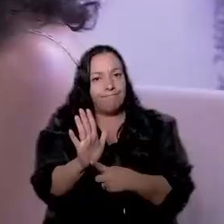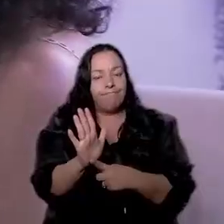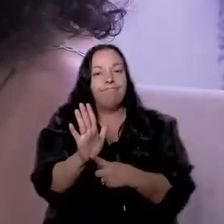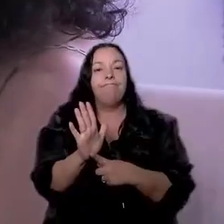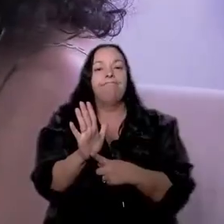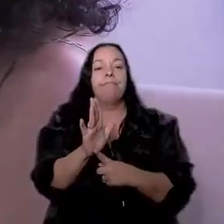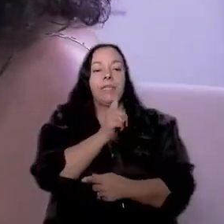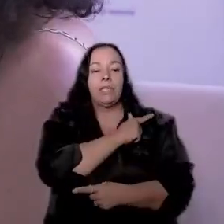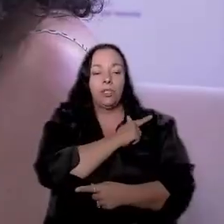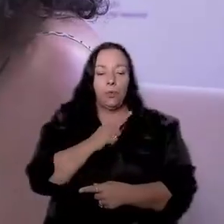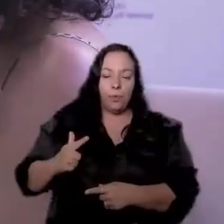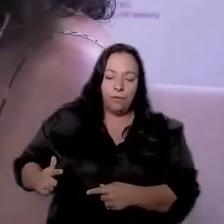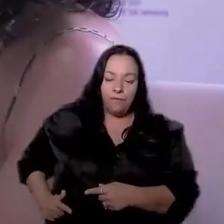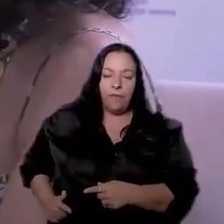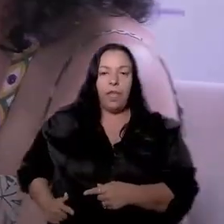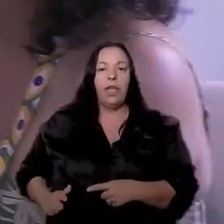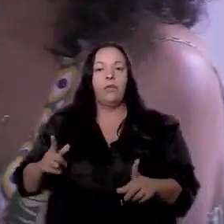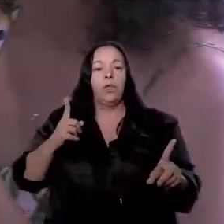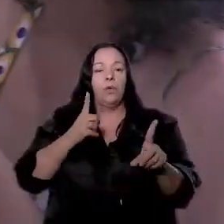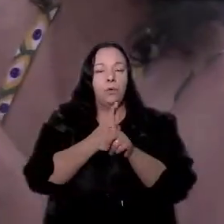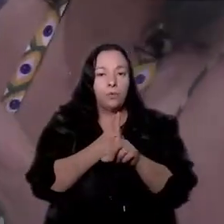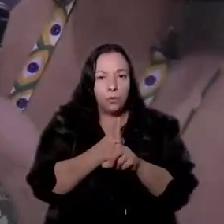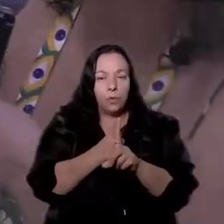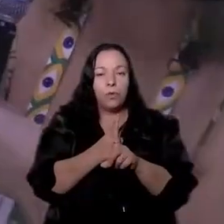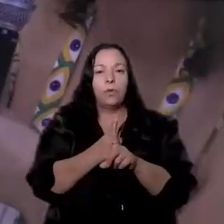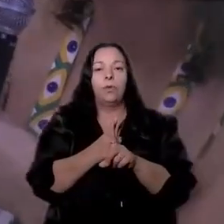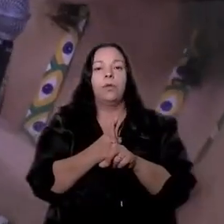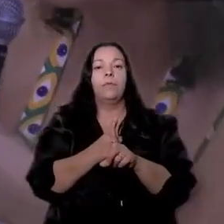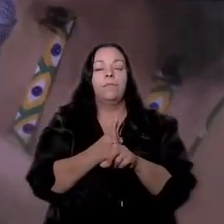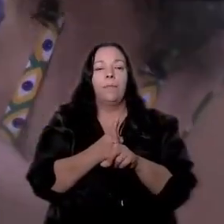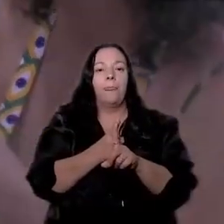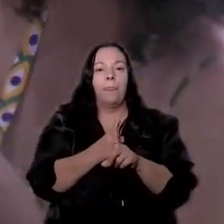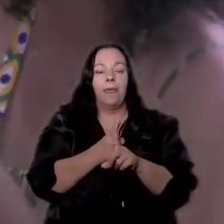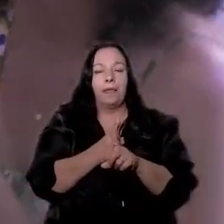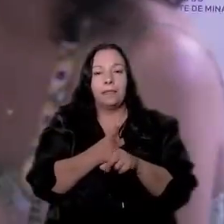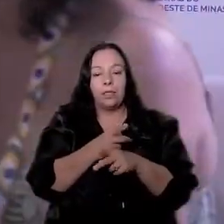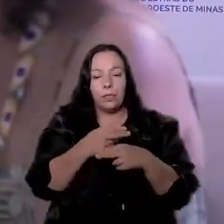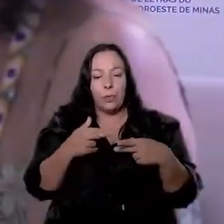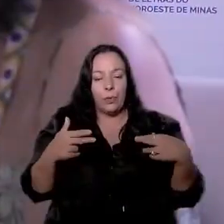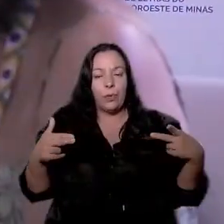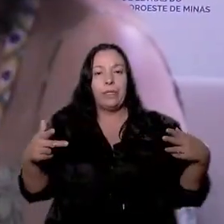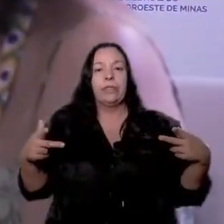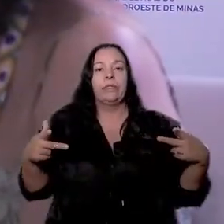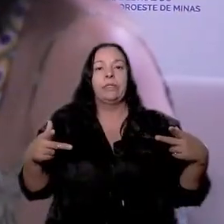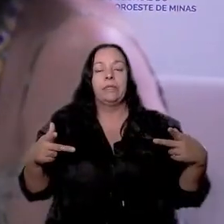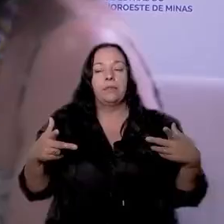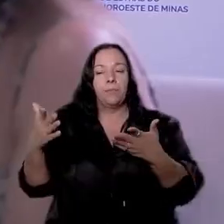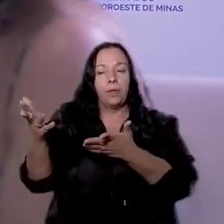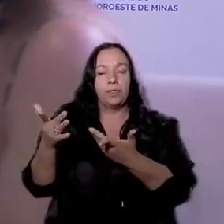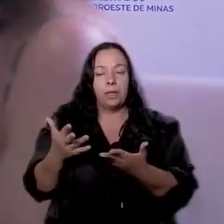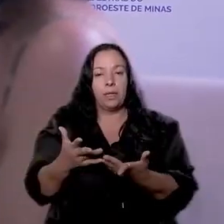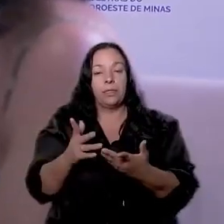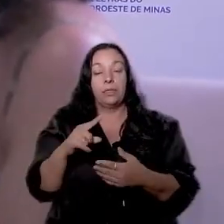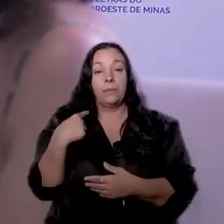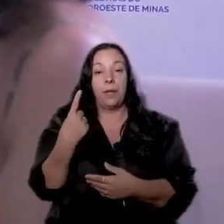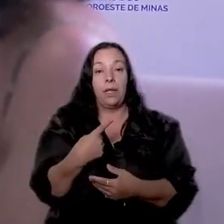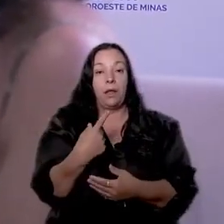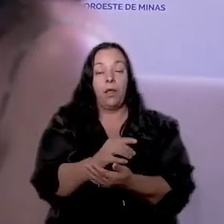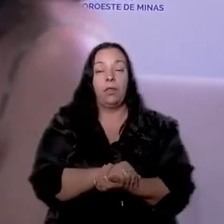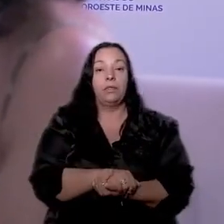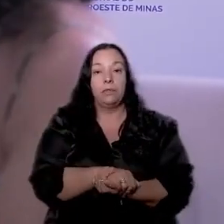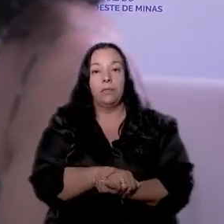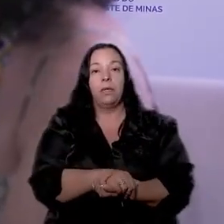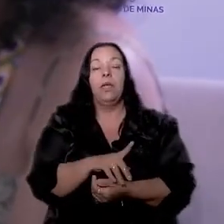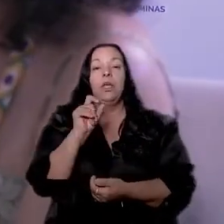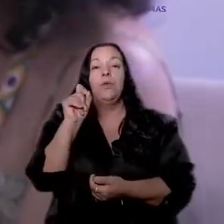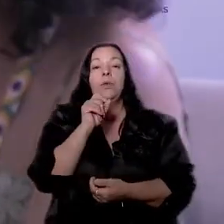que esse governo encontrou dentro dessa situação que eu falei, e talvez outras coisas que você possa trazer para a gente,